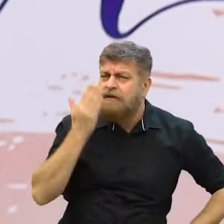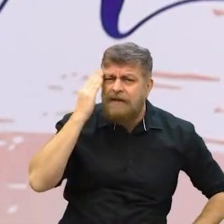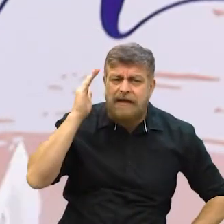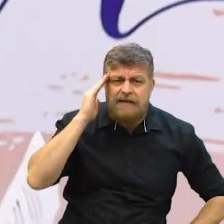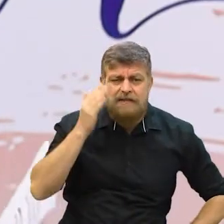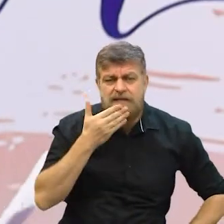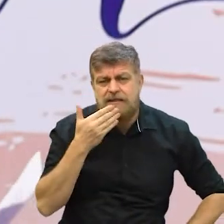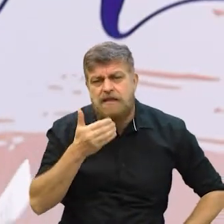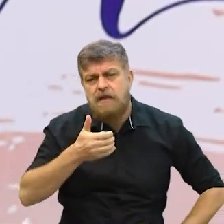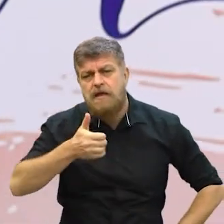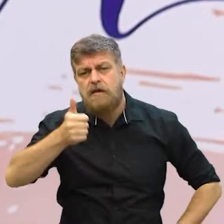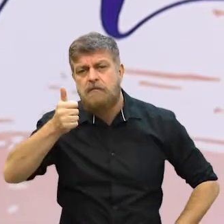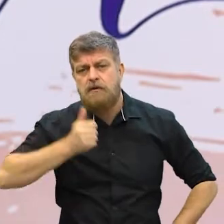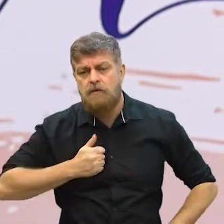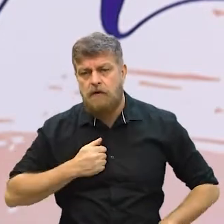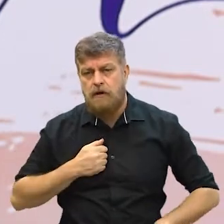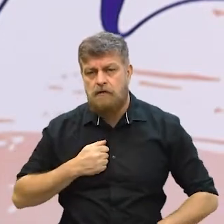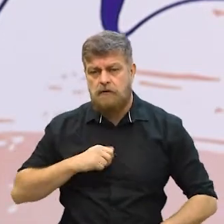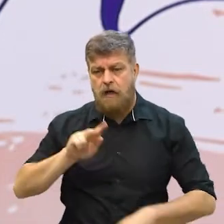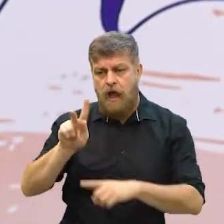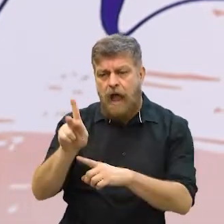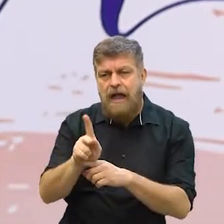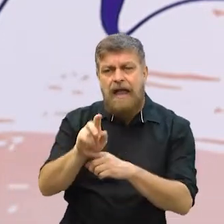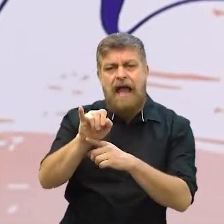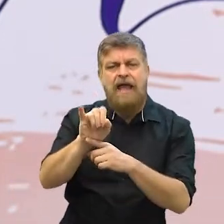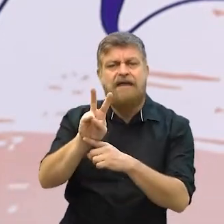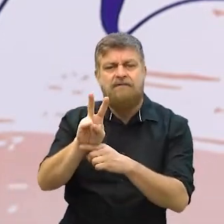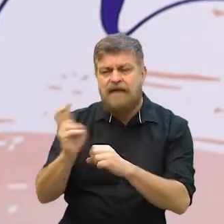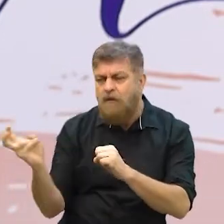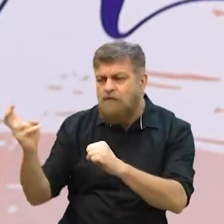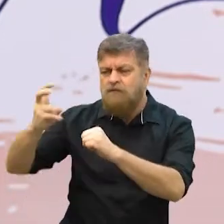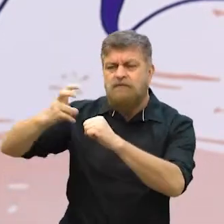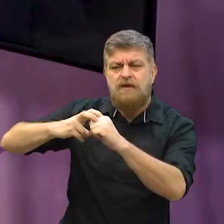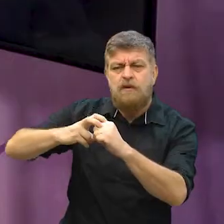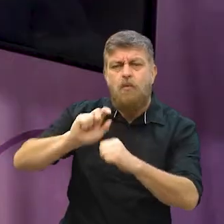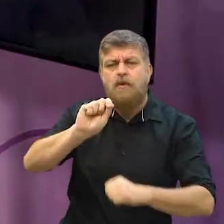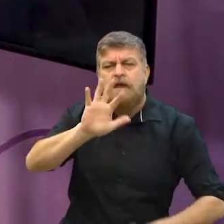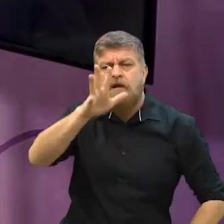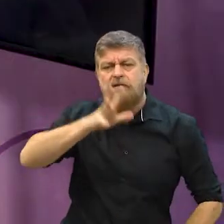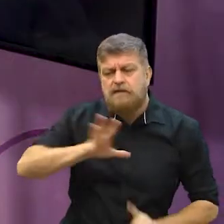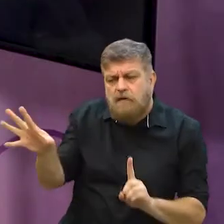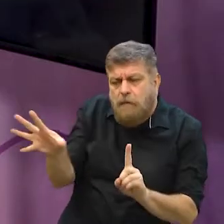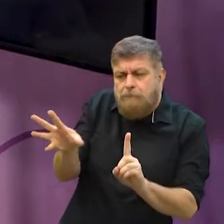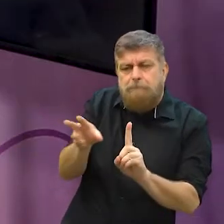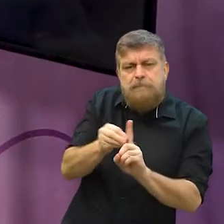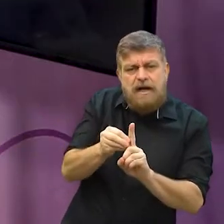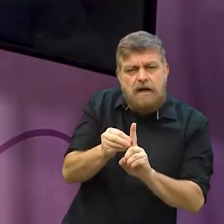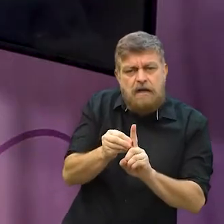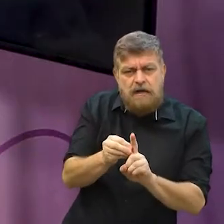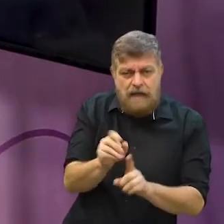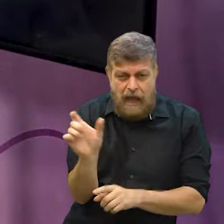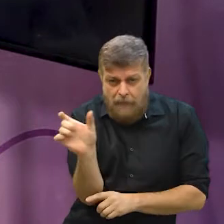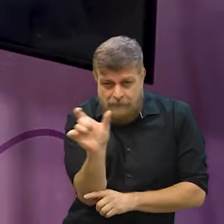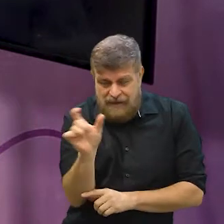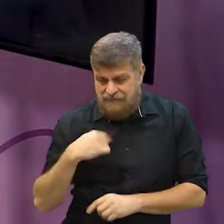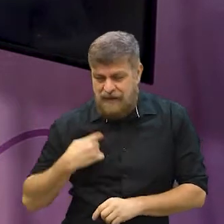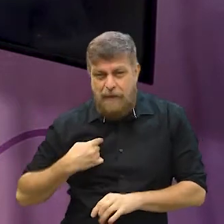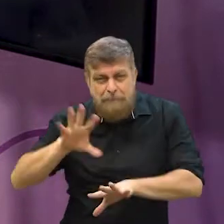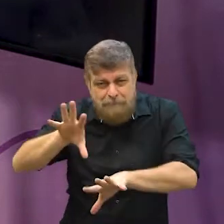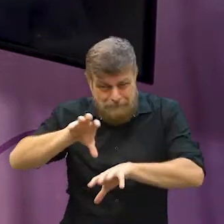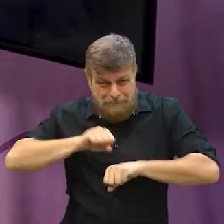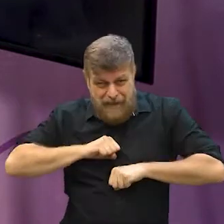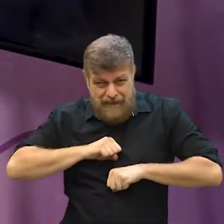entender melhor. O HIV é um vírus. O que acontece quando a pessoa pega esse vírus, não sei se é esse termo que a gente pode